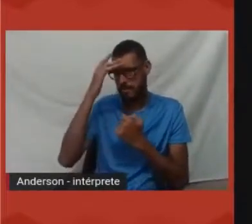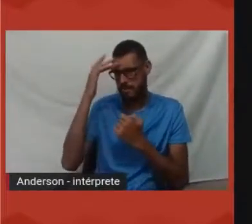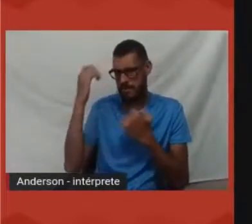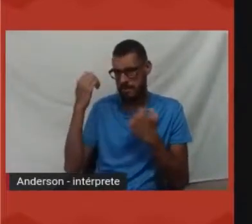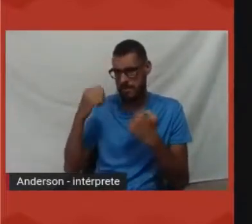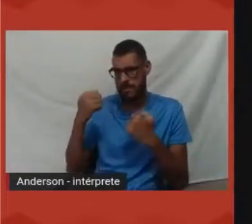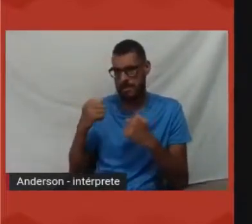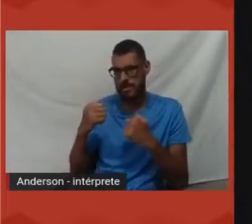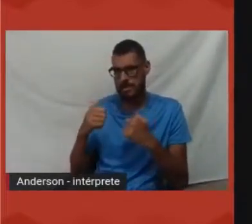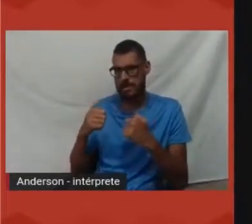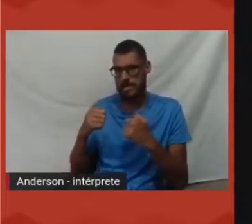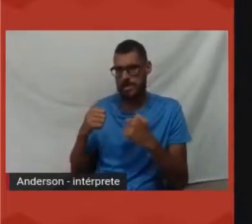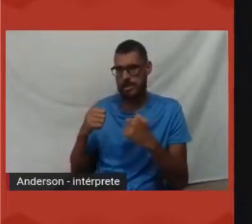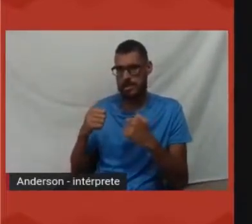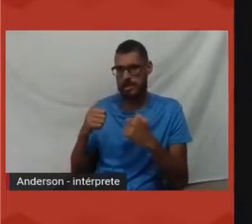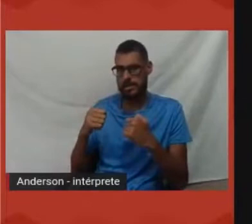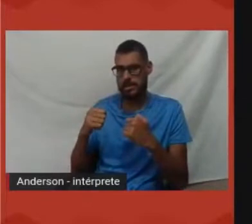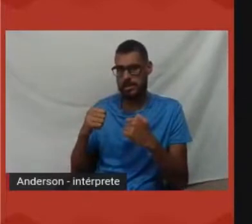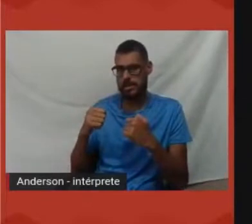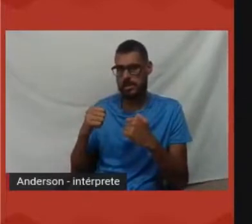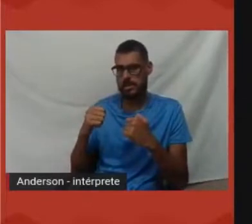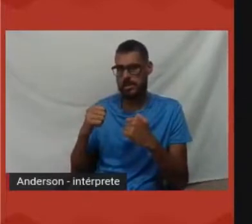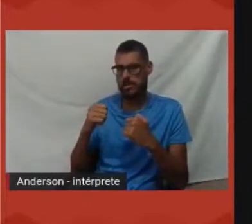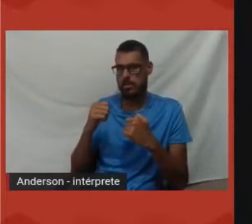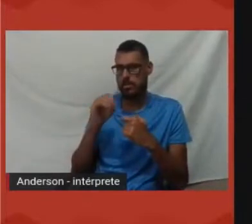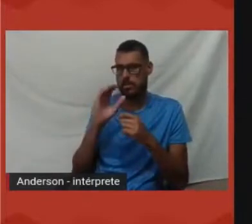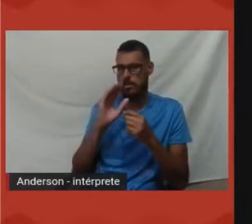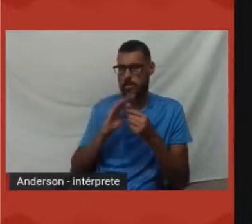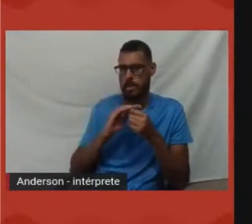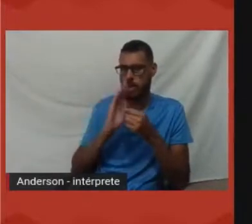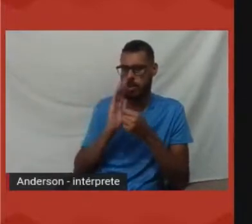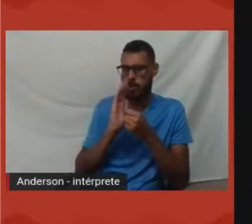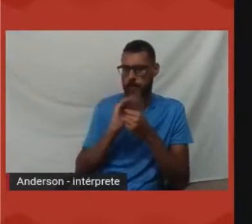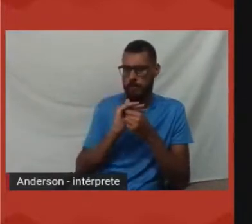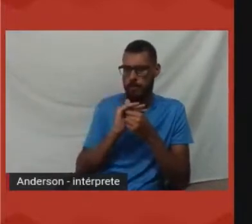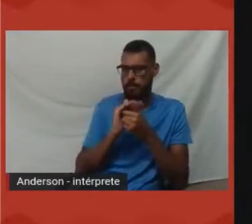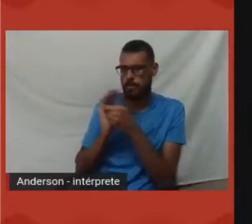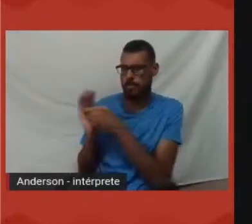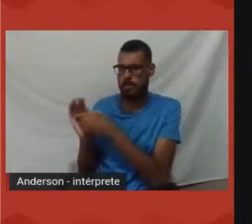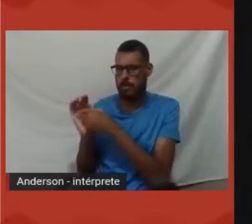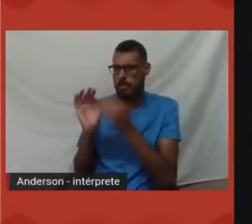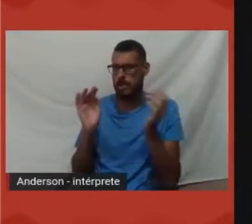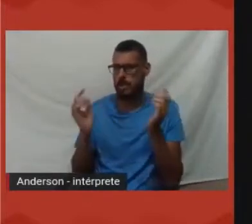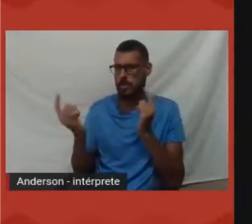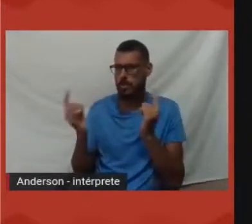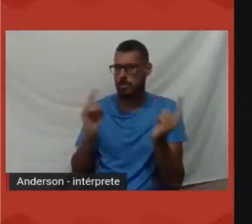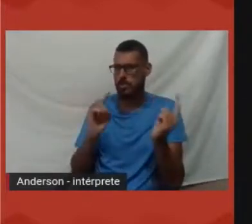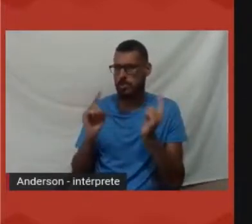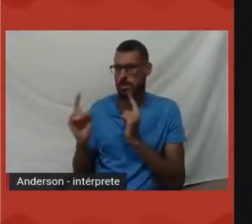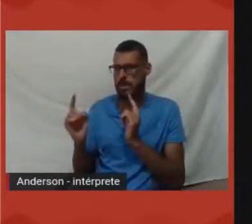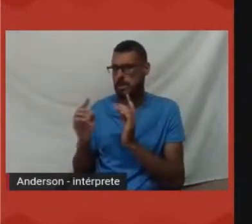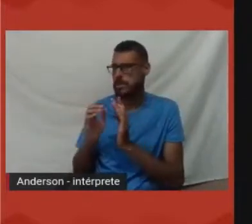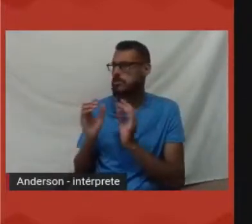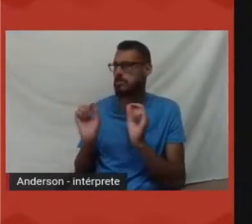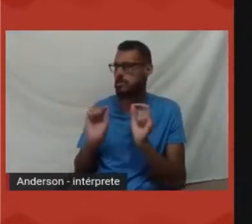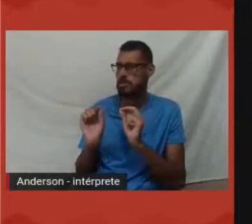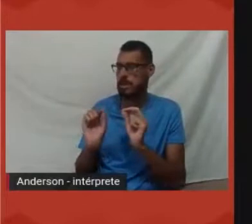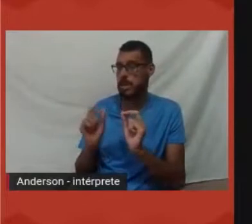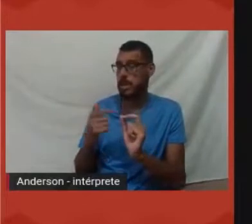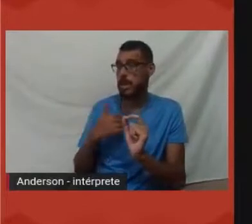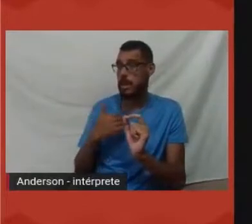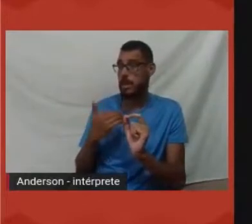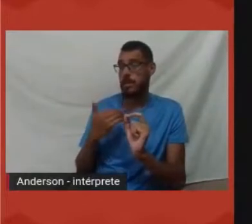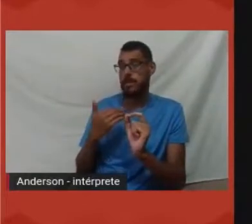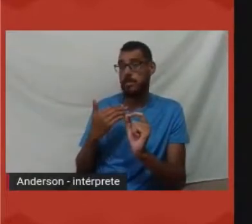Meet ou da plataforma, o que, que é recomendável? Eu recomendo que você mute